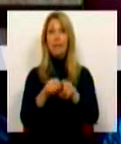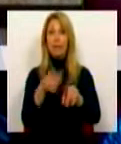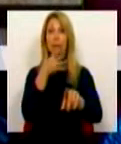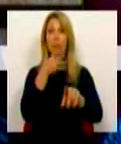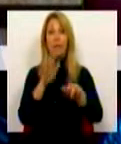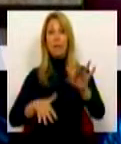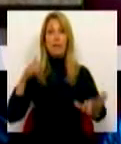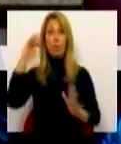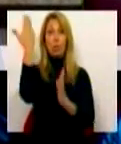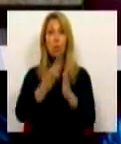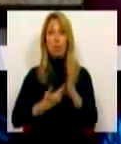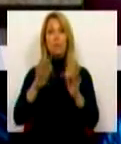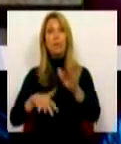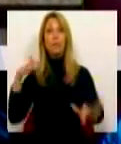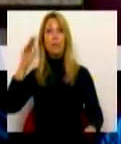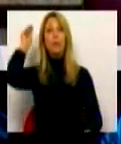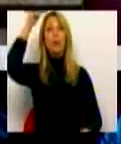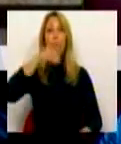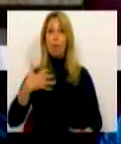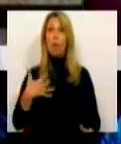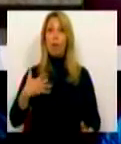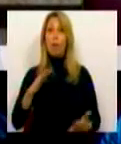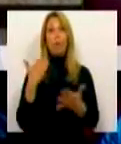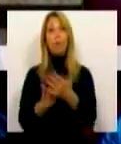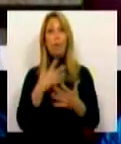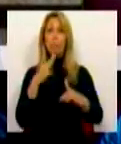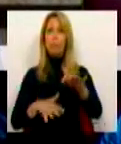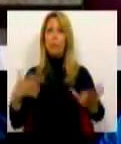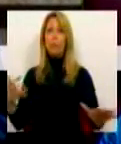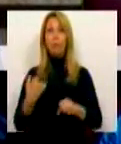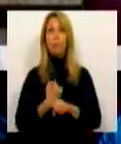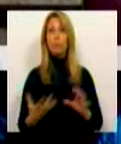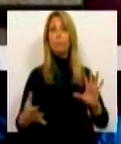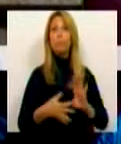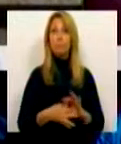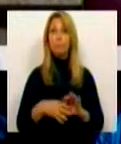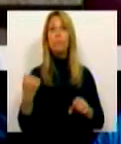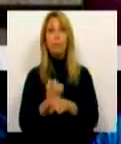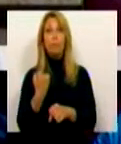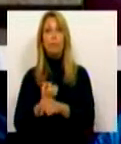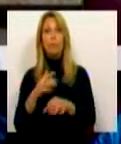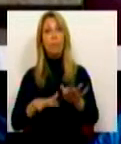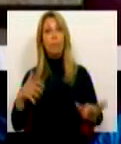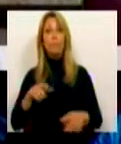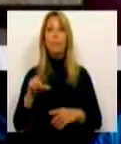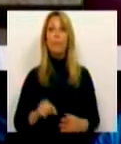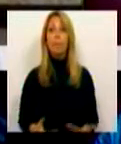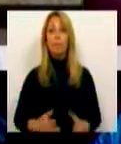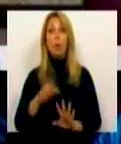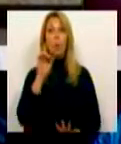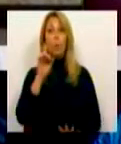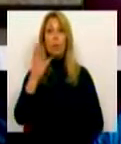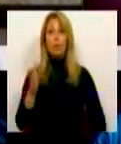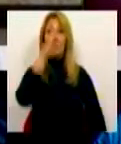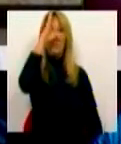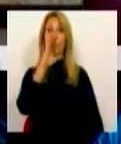Assembleia da República, honrou o parlamentarismo e a atividade parlamentar. Na qualidade de Primeiro-Ministro,